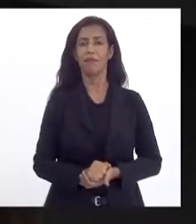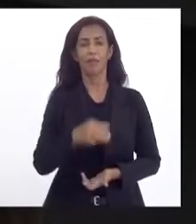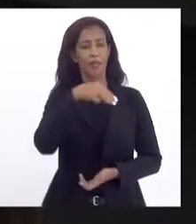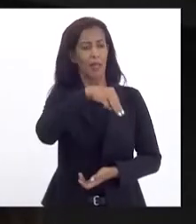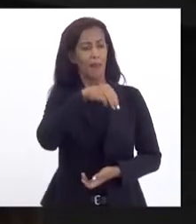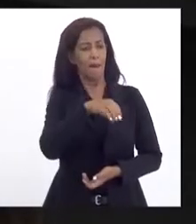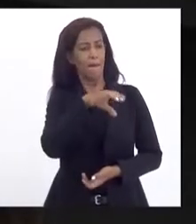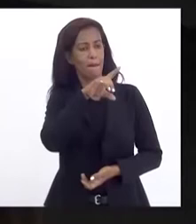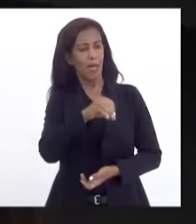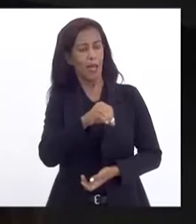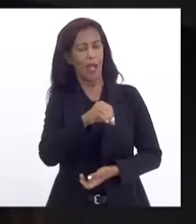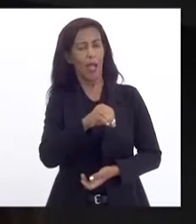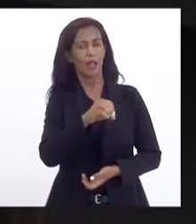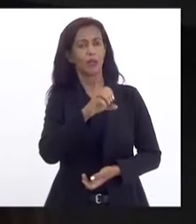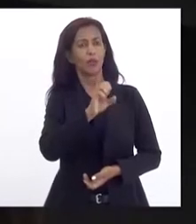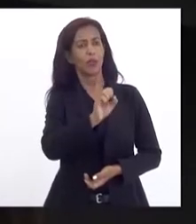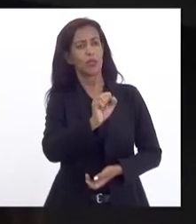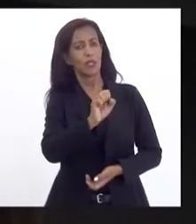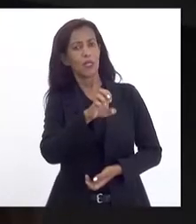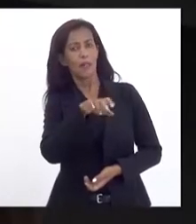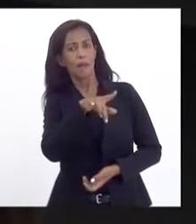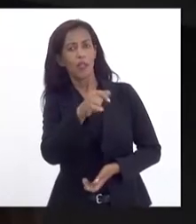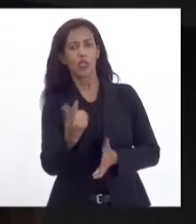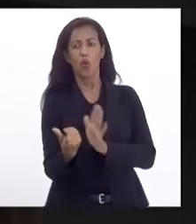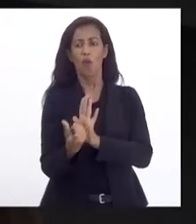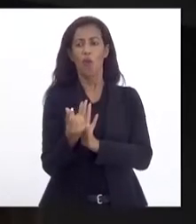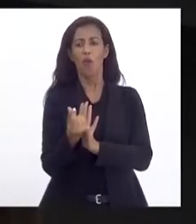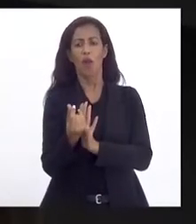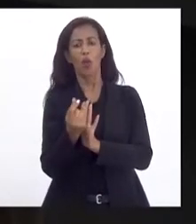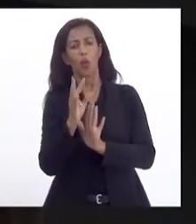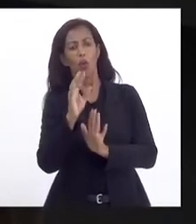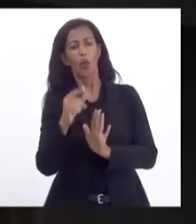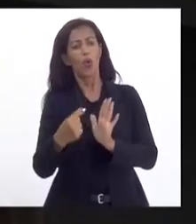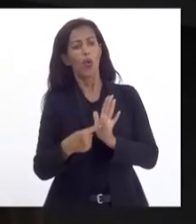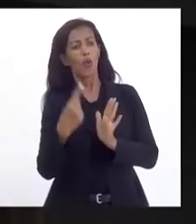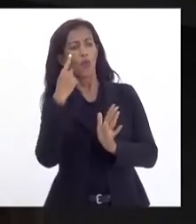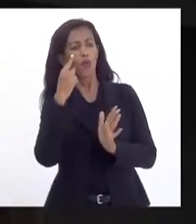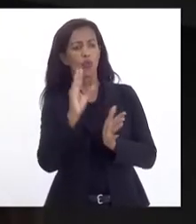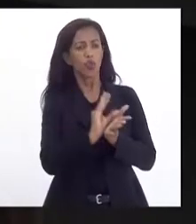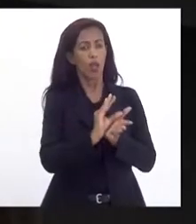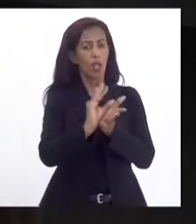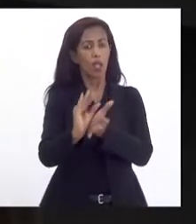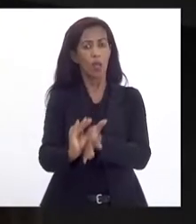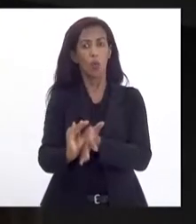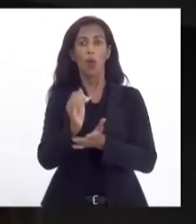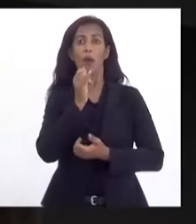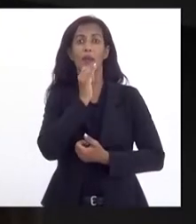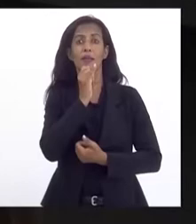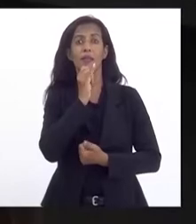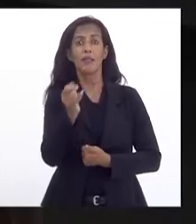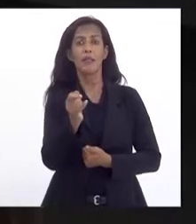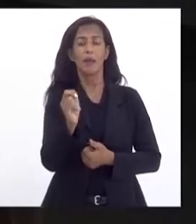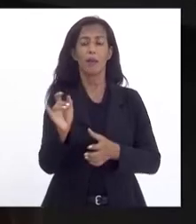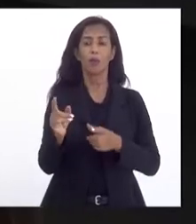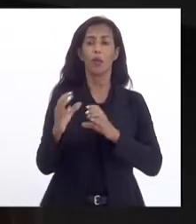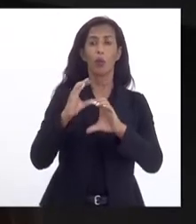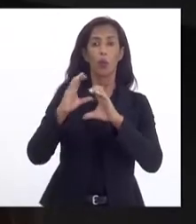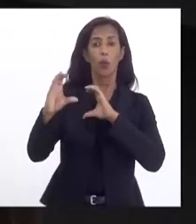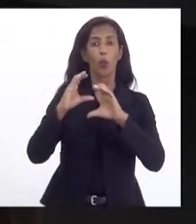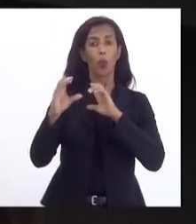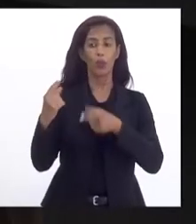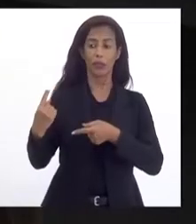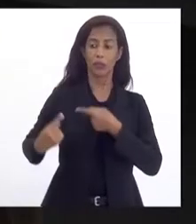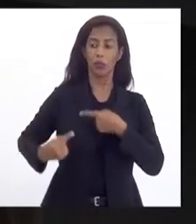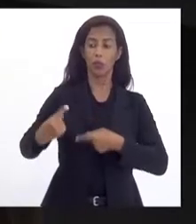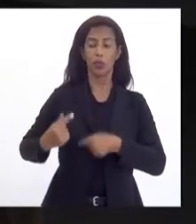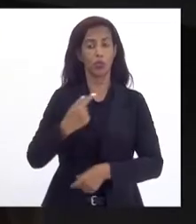Sebastião, projeto de segurança presente, valor estimado tão, vou tirar o recurso, por exemplo, da comunicação